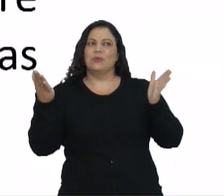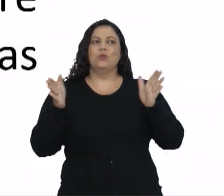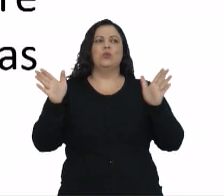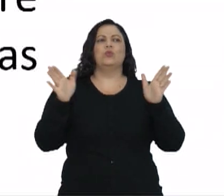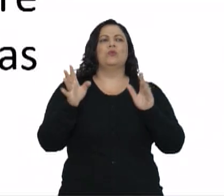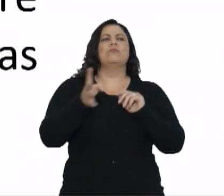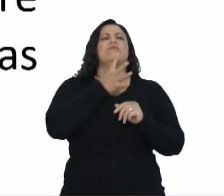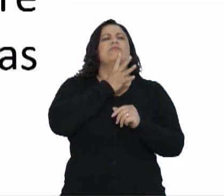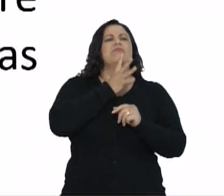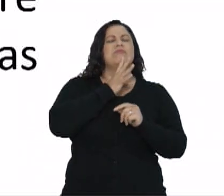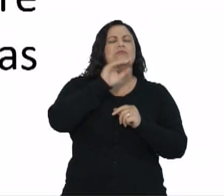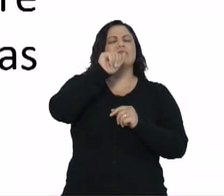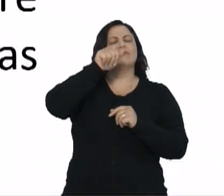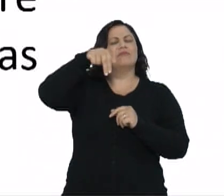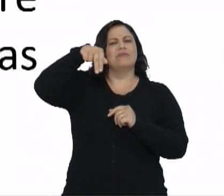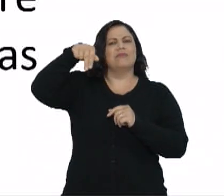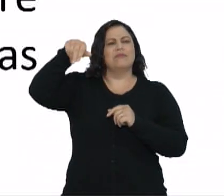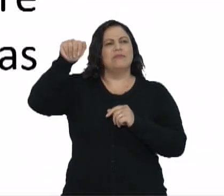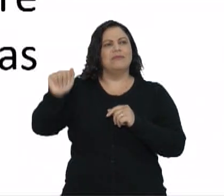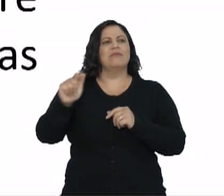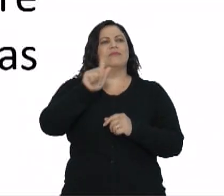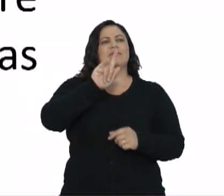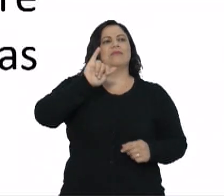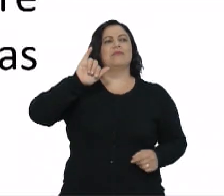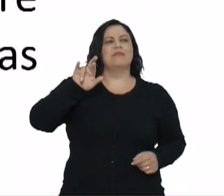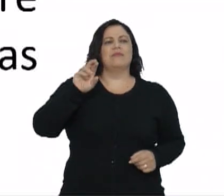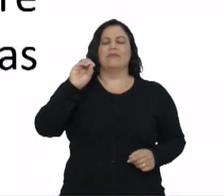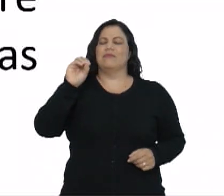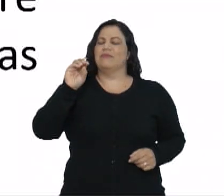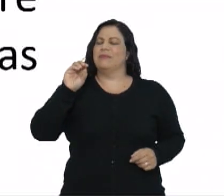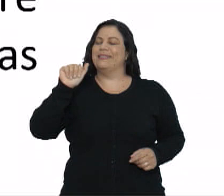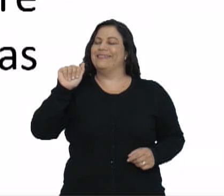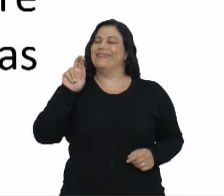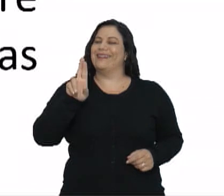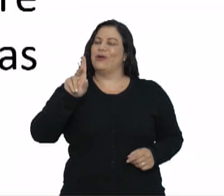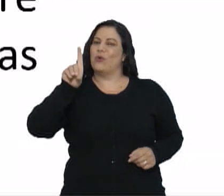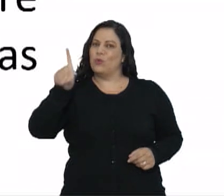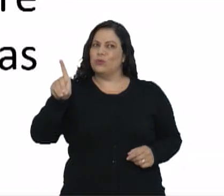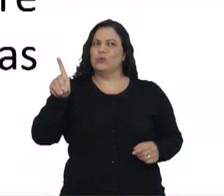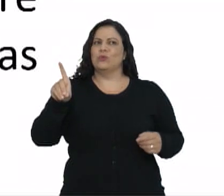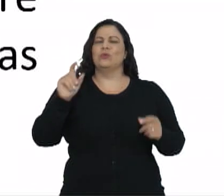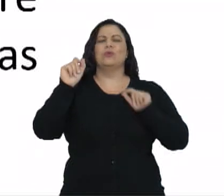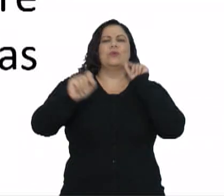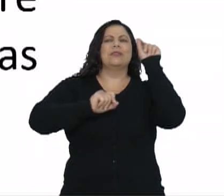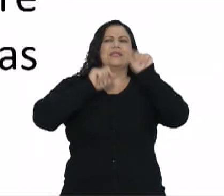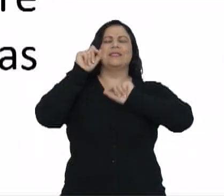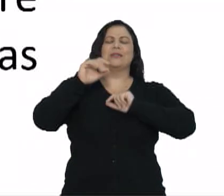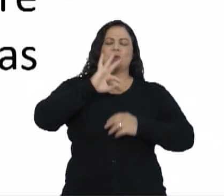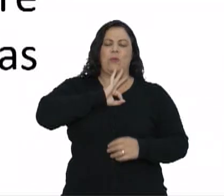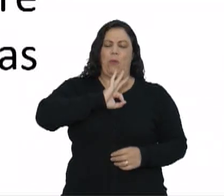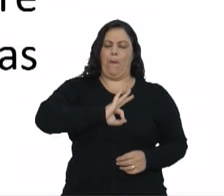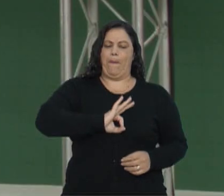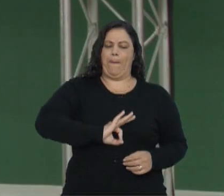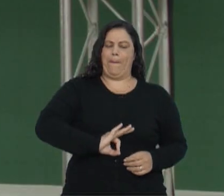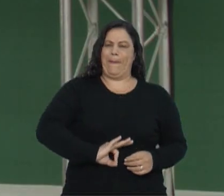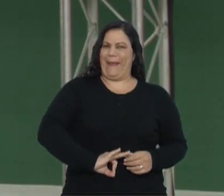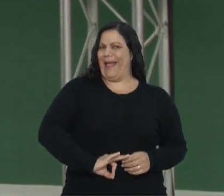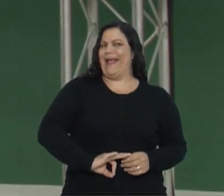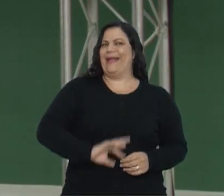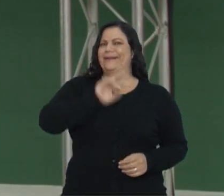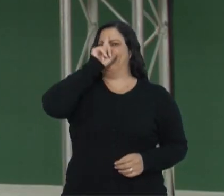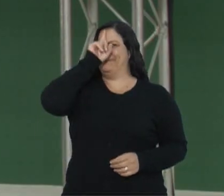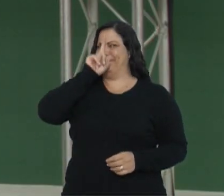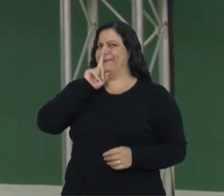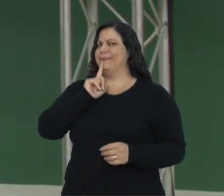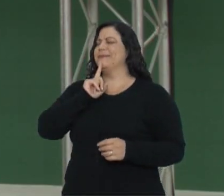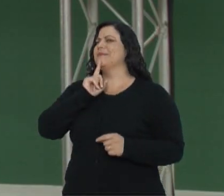conheceu Ana Giraud. Foi conhecido como Padre Ruivo. Escreveu muitas obras sacras. Pessoal, ele foi ordenado